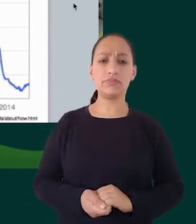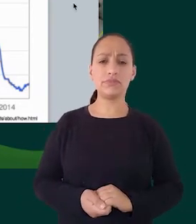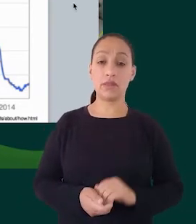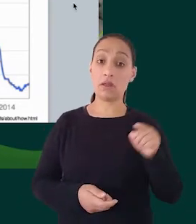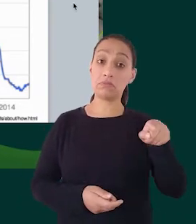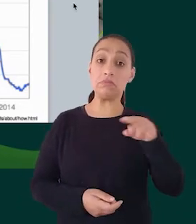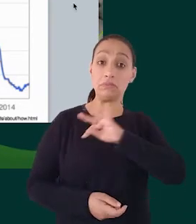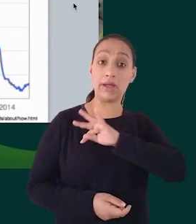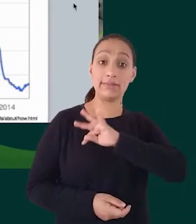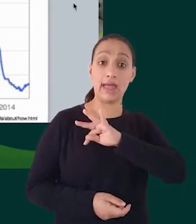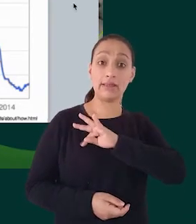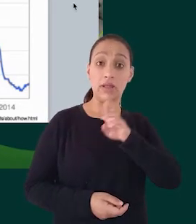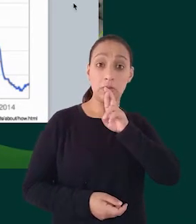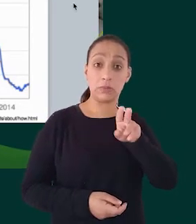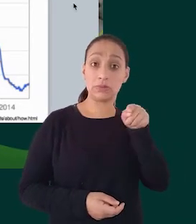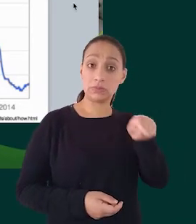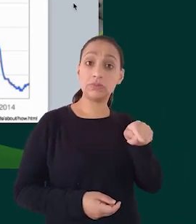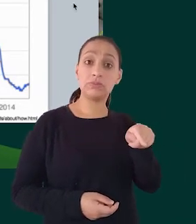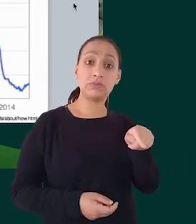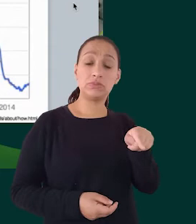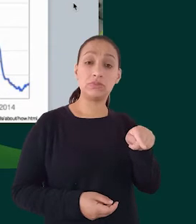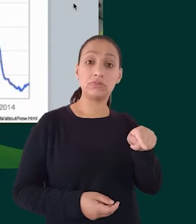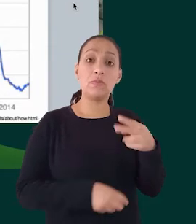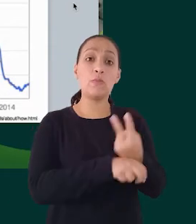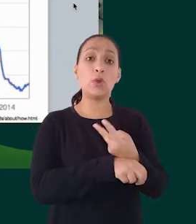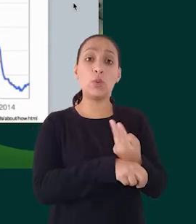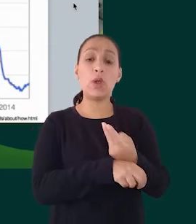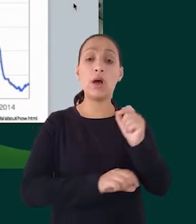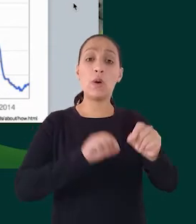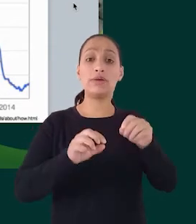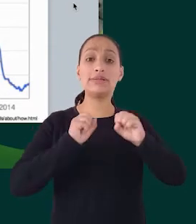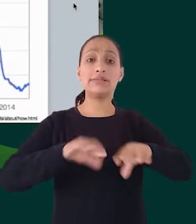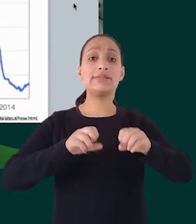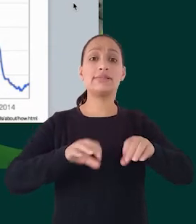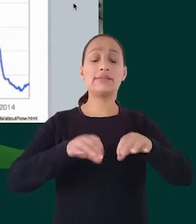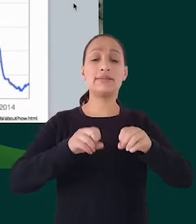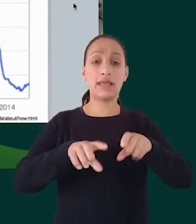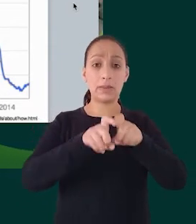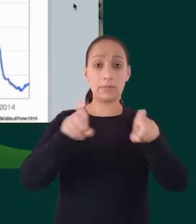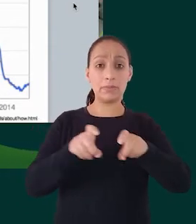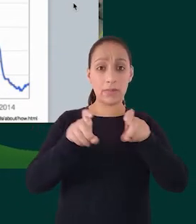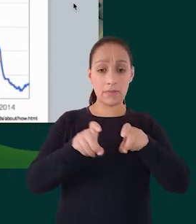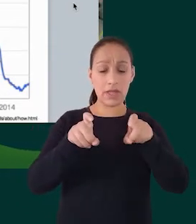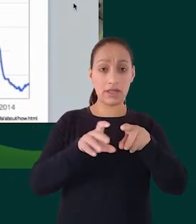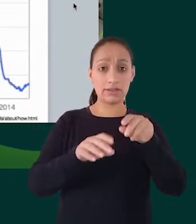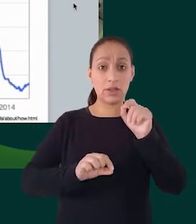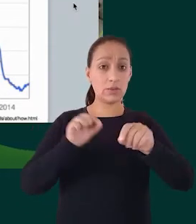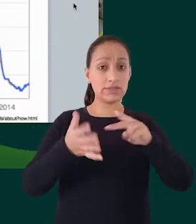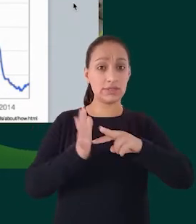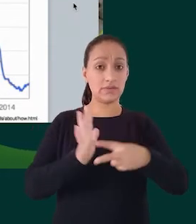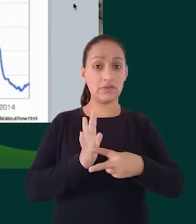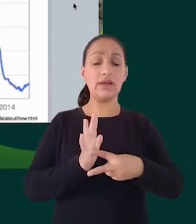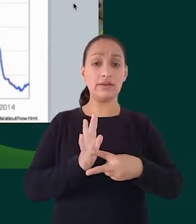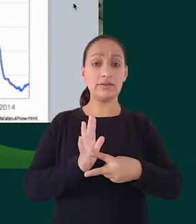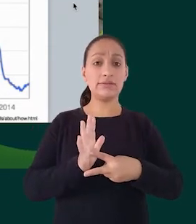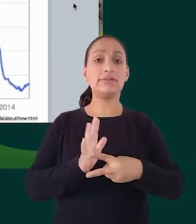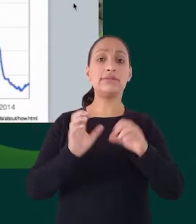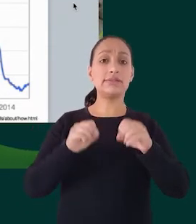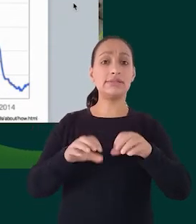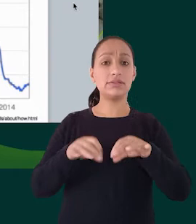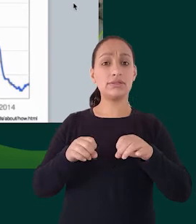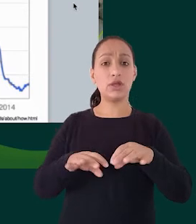Essa é uma técnica, né? A gente procurar ensinar uma máquina. Ensinar uma máquina significa ensinar